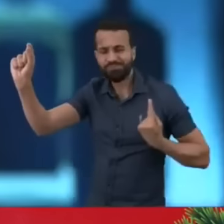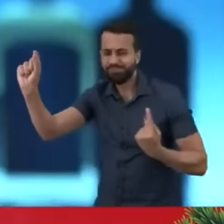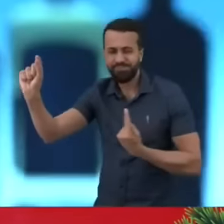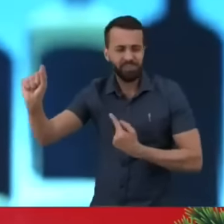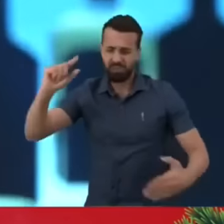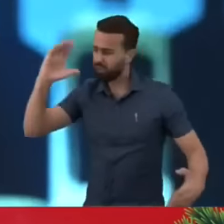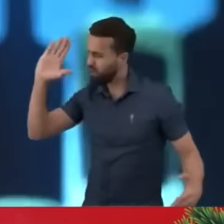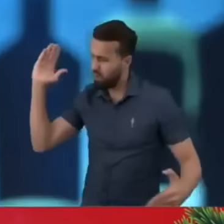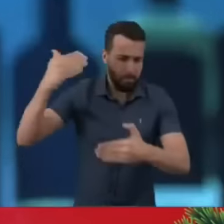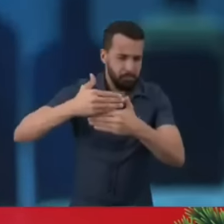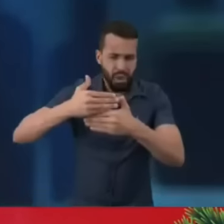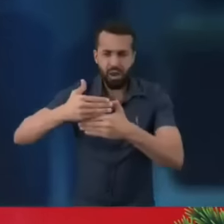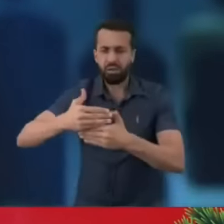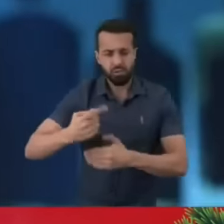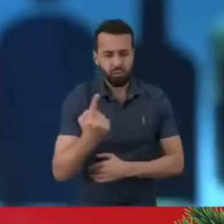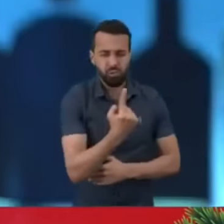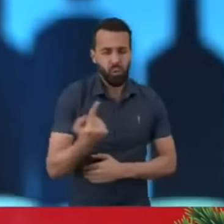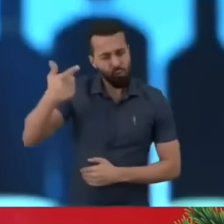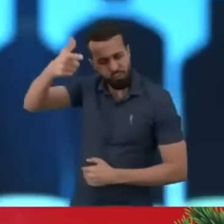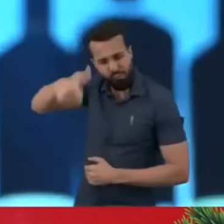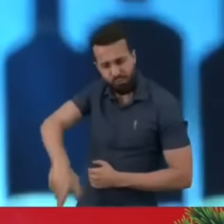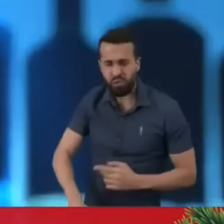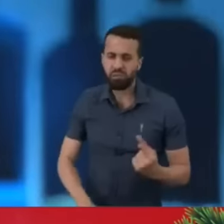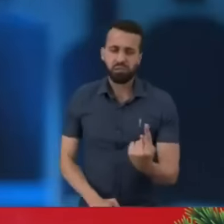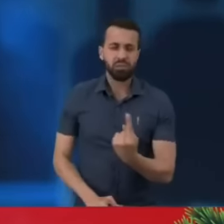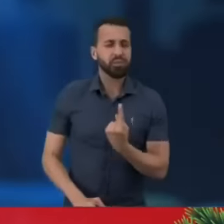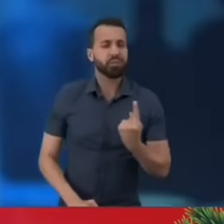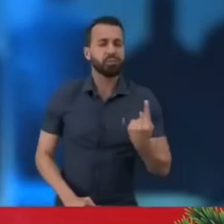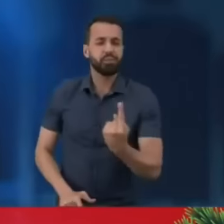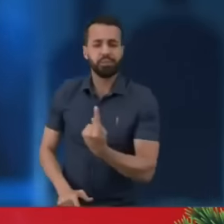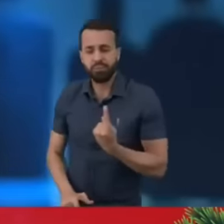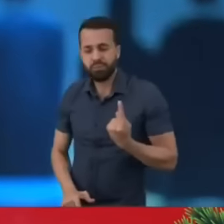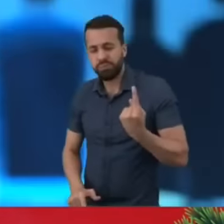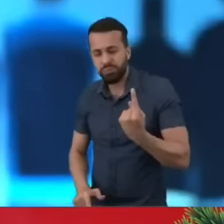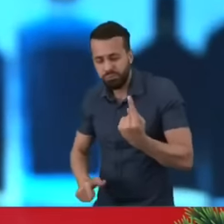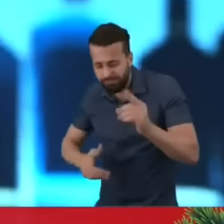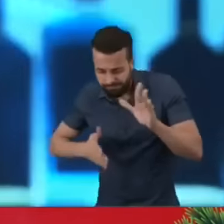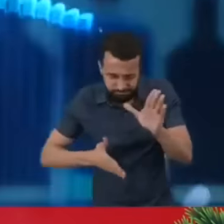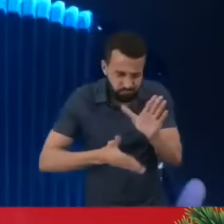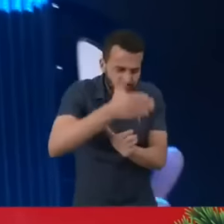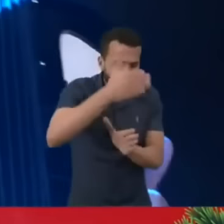Deixaram-se as portas, sozinho de novo, tive que sair.